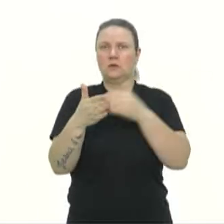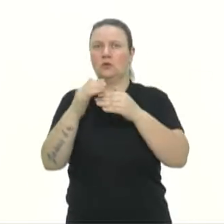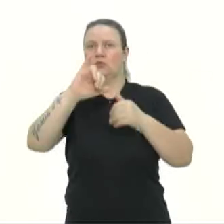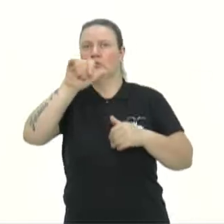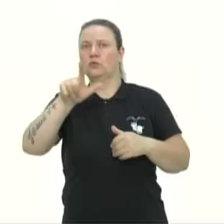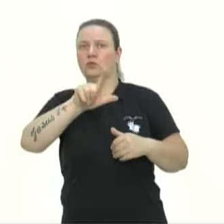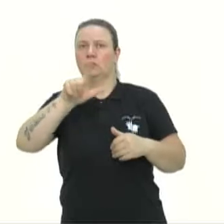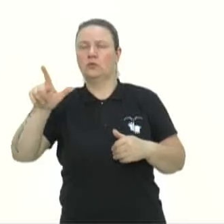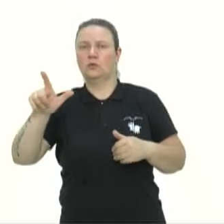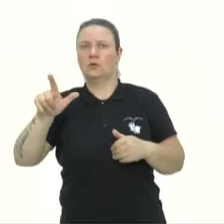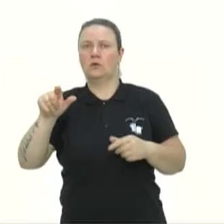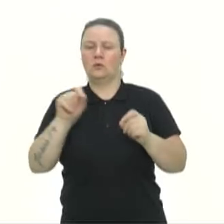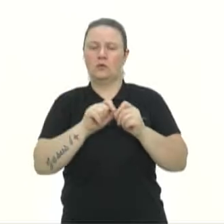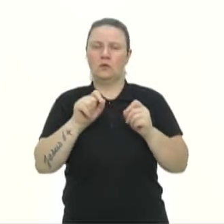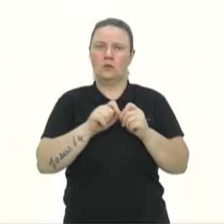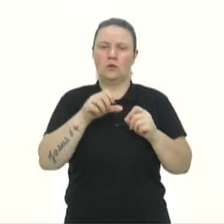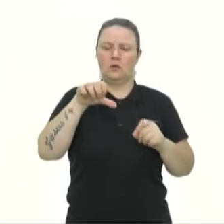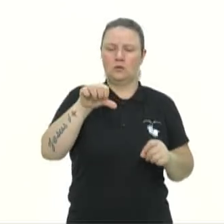foram feitos